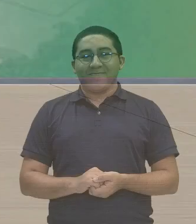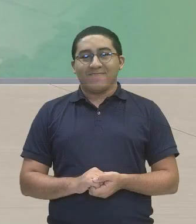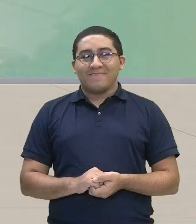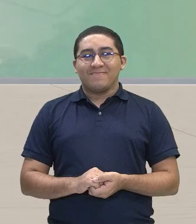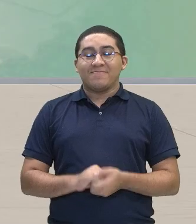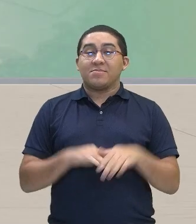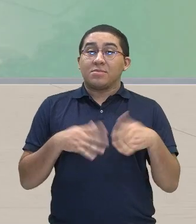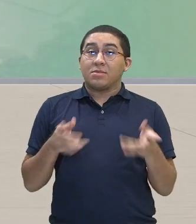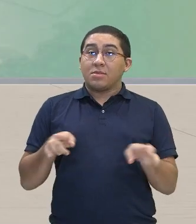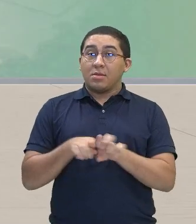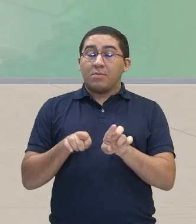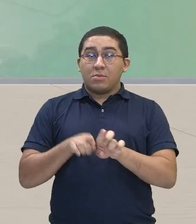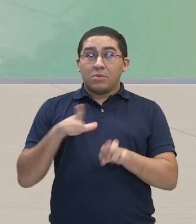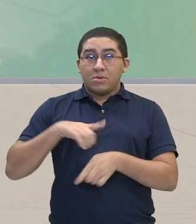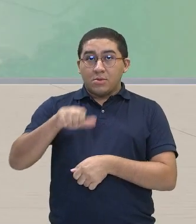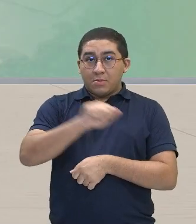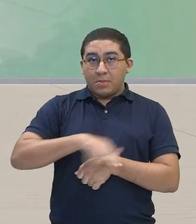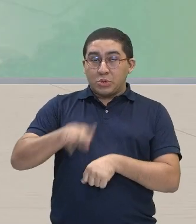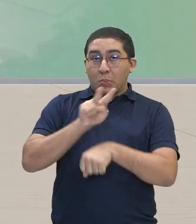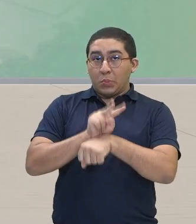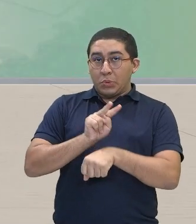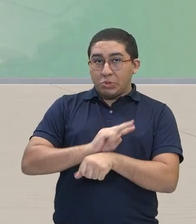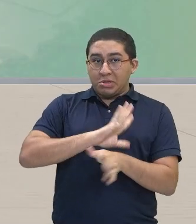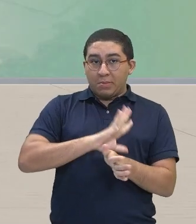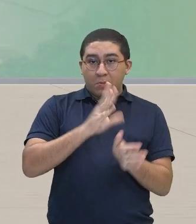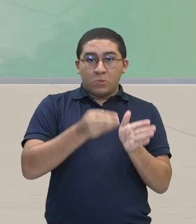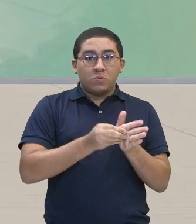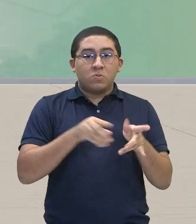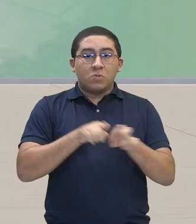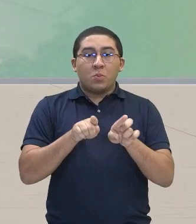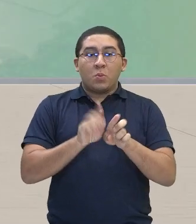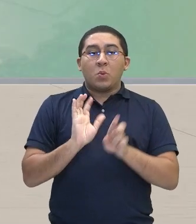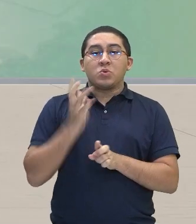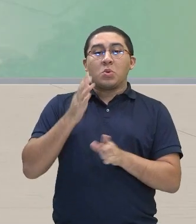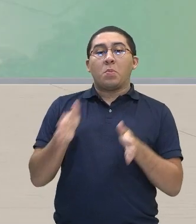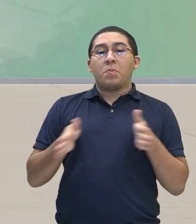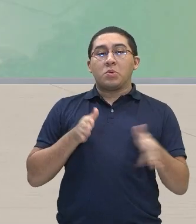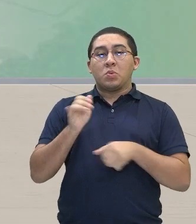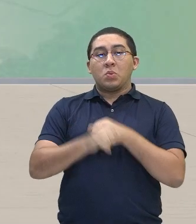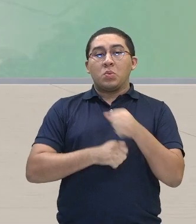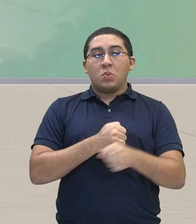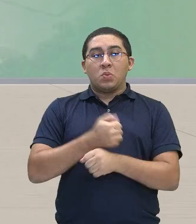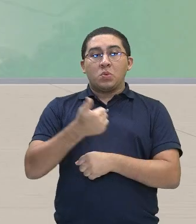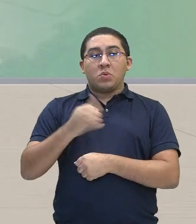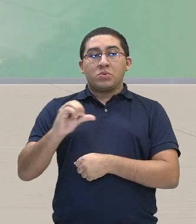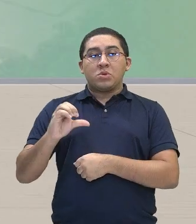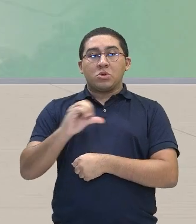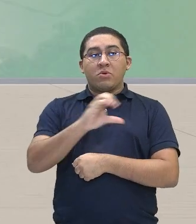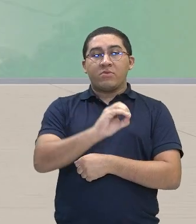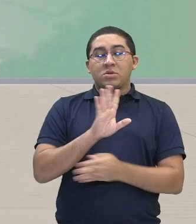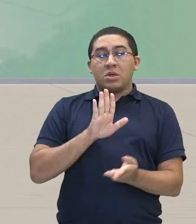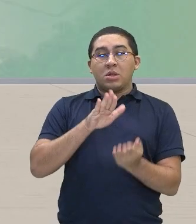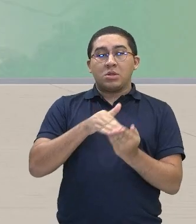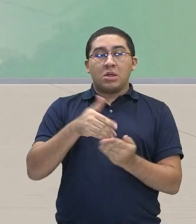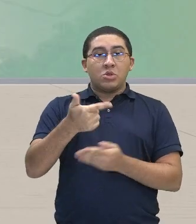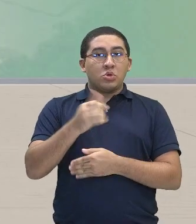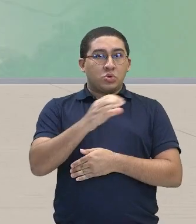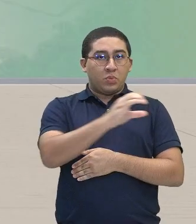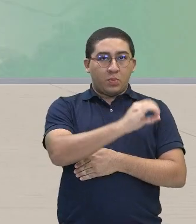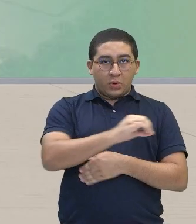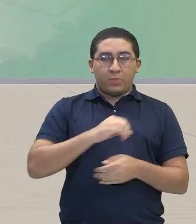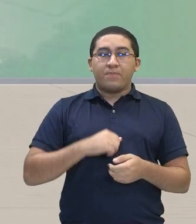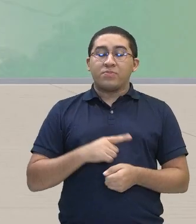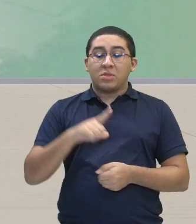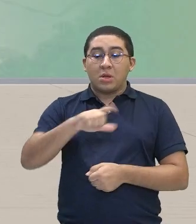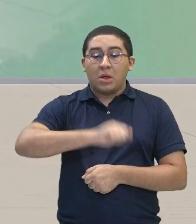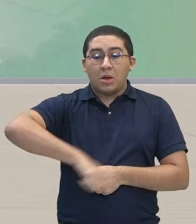da Amazônia, também ocorrendo nesse período de 1990 a 2000, né? Eles pegam uma área e vão